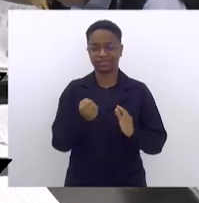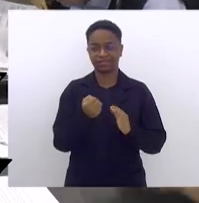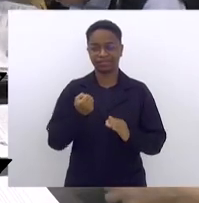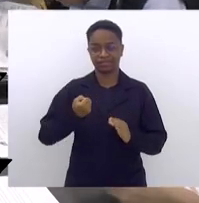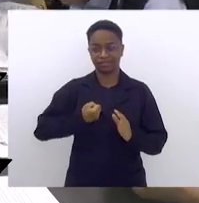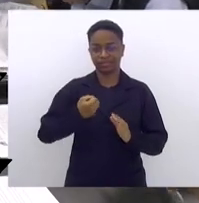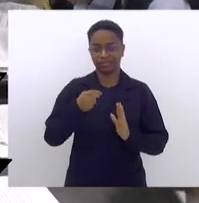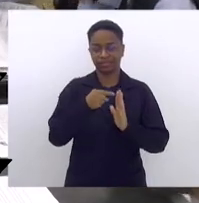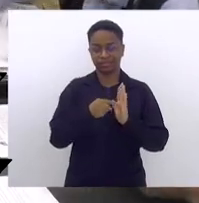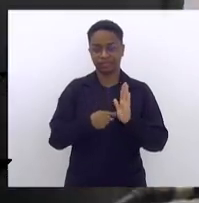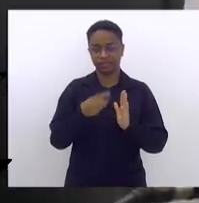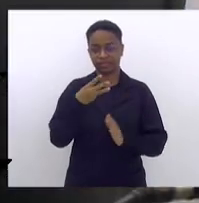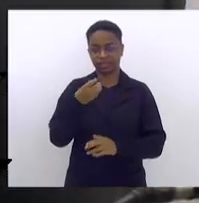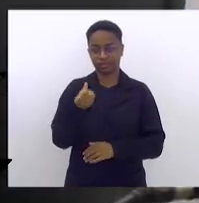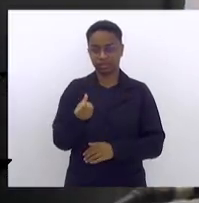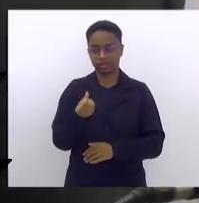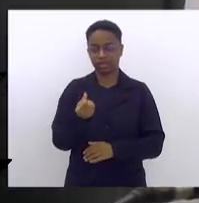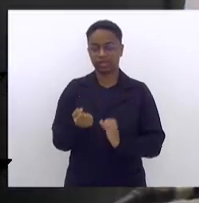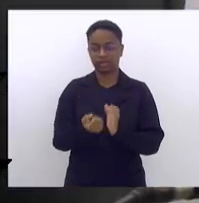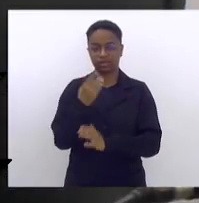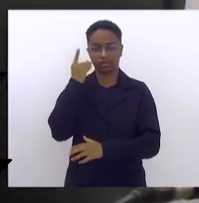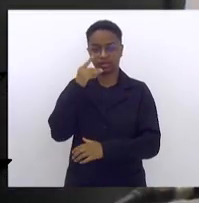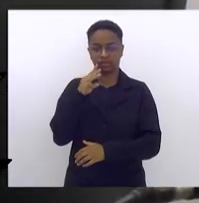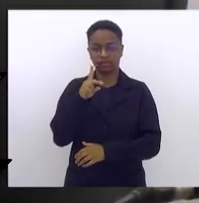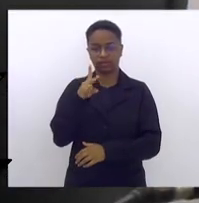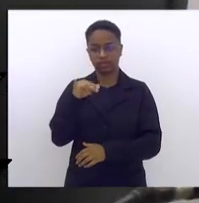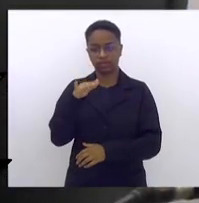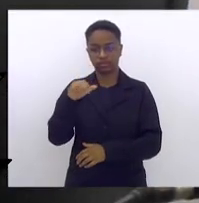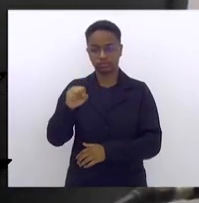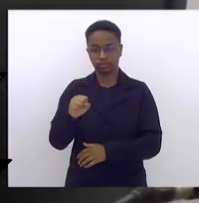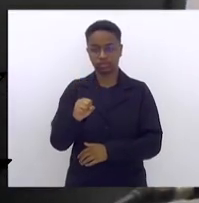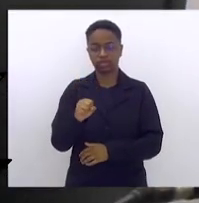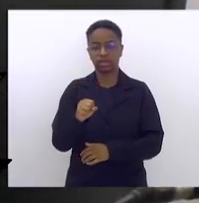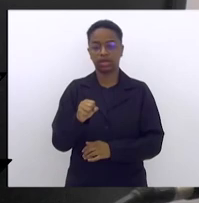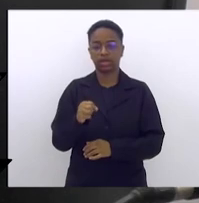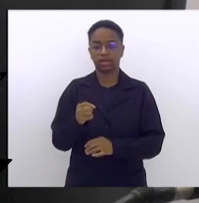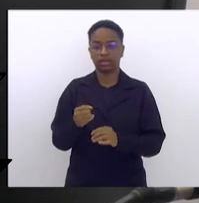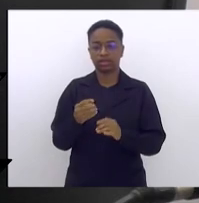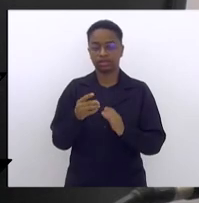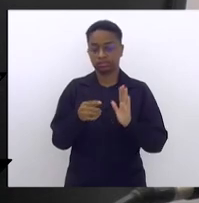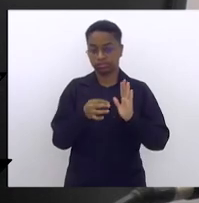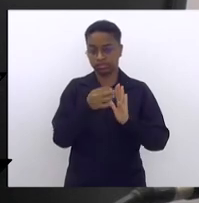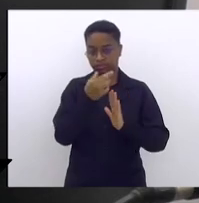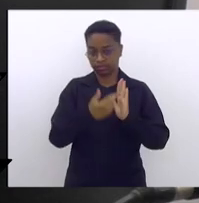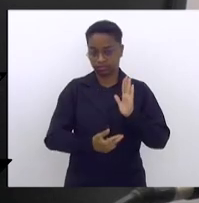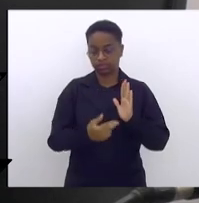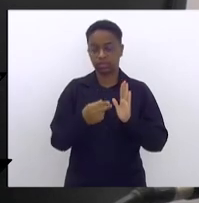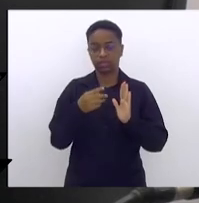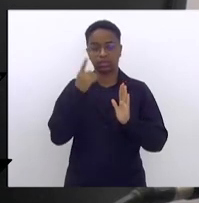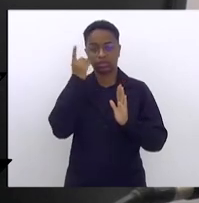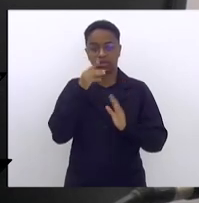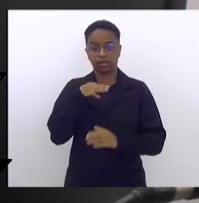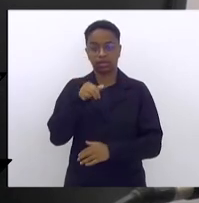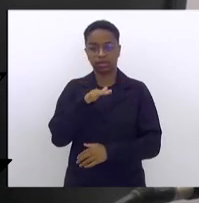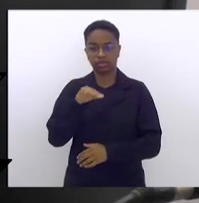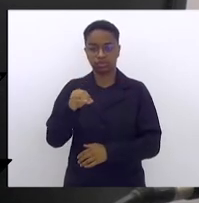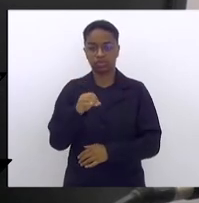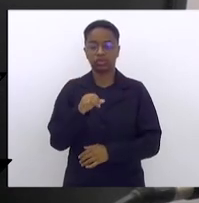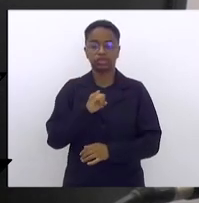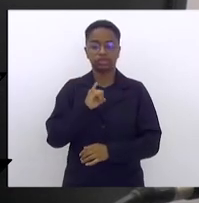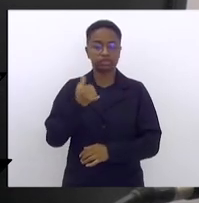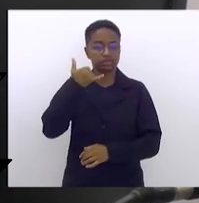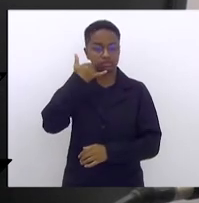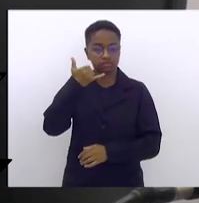pauta, projeto de relatoria do deputado Vinícius Cozzolino, PL 1503/2023, de autoria do deputado Márcio Gualberto, que estabelece as normas para cobranças realizadas por telefone a